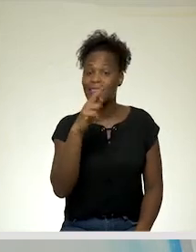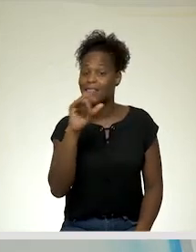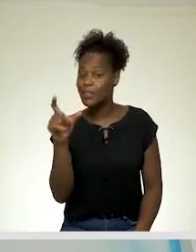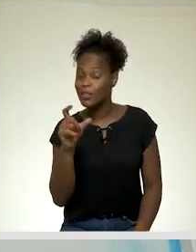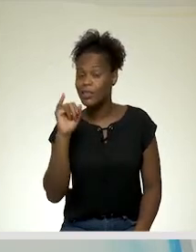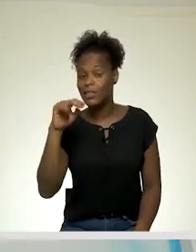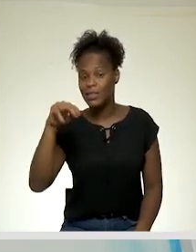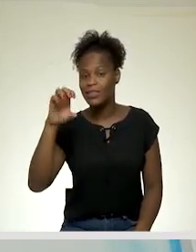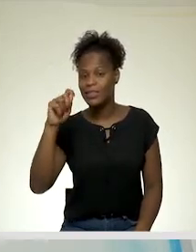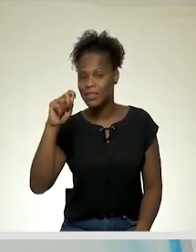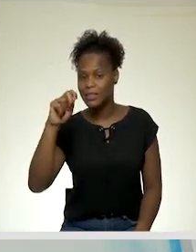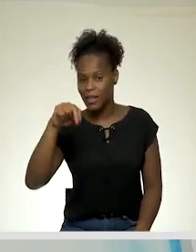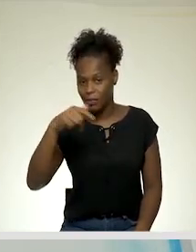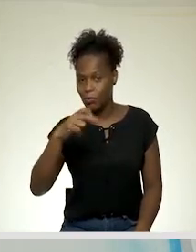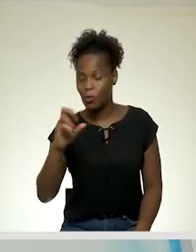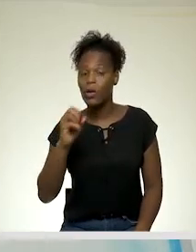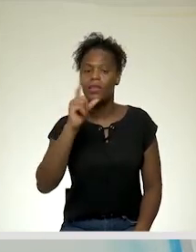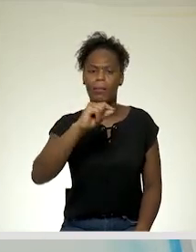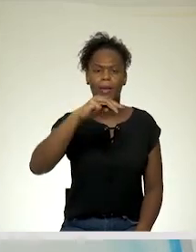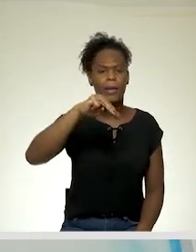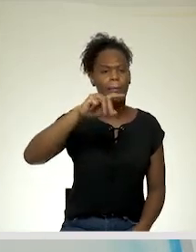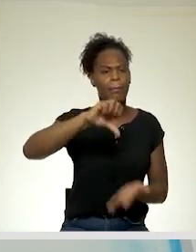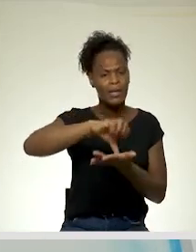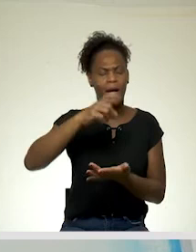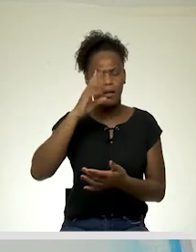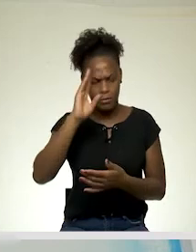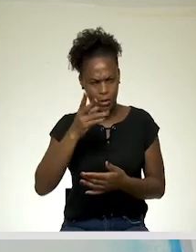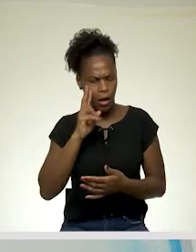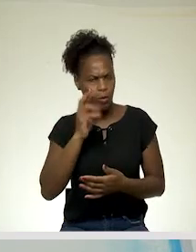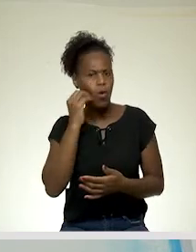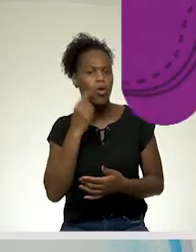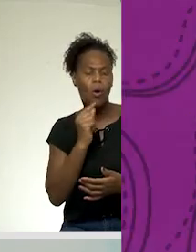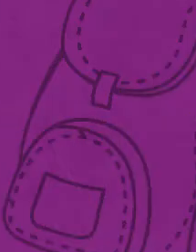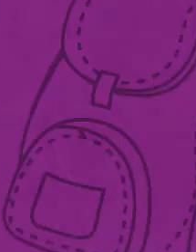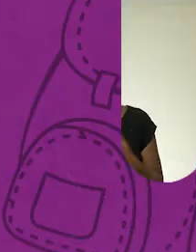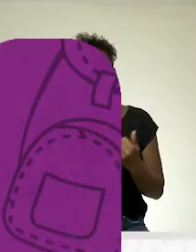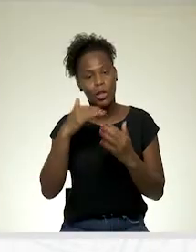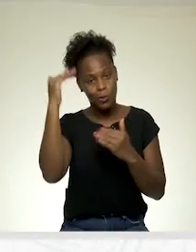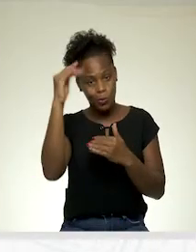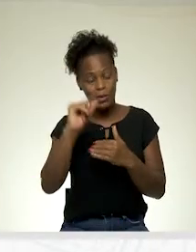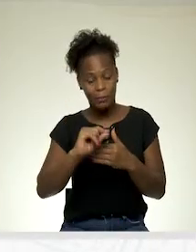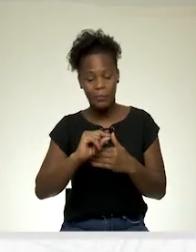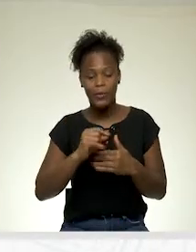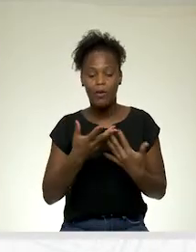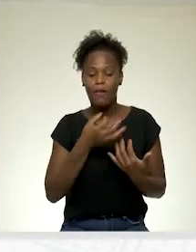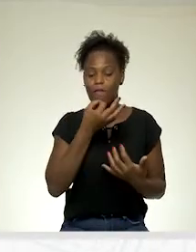que se chama, assim sucessivamente. Altura já vimos como é que se chama. Vamos prosseguir. Falar sobre critério